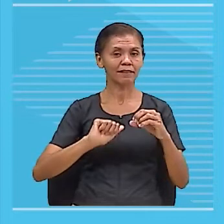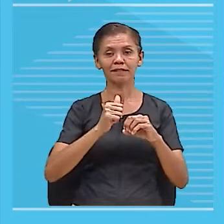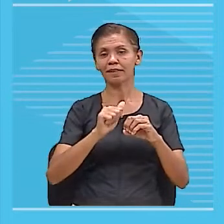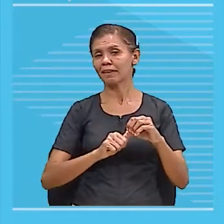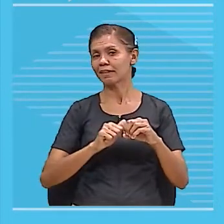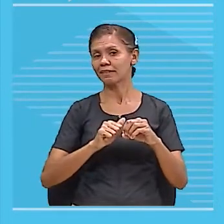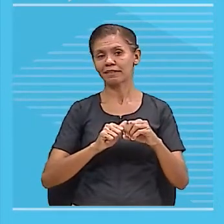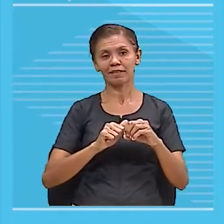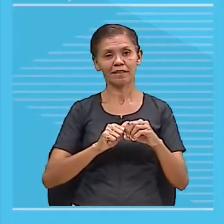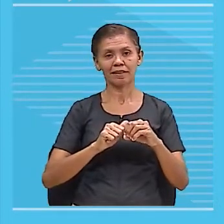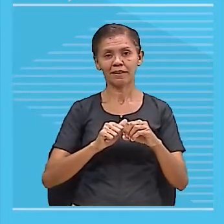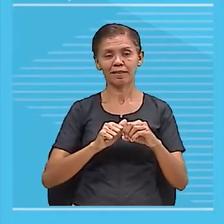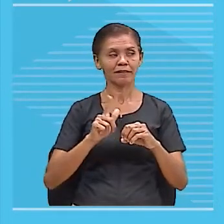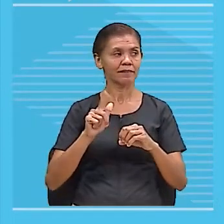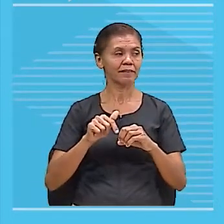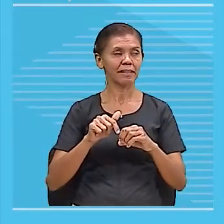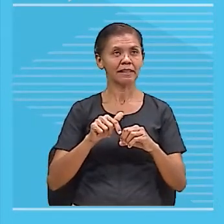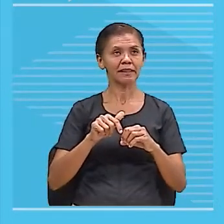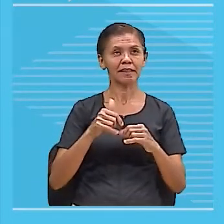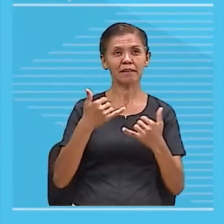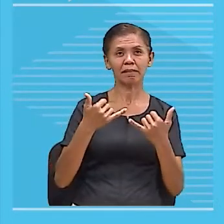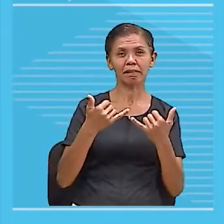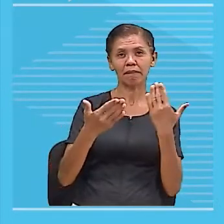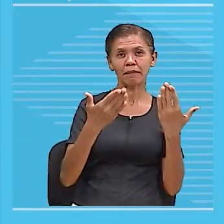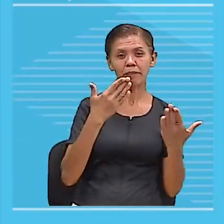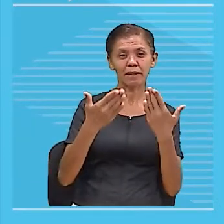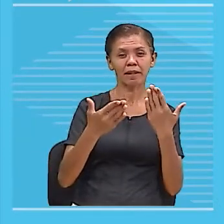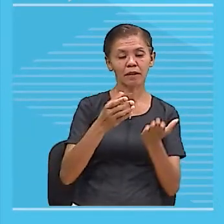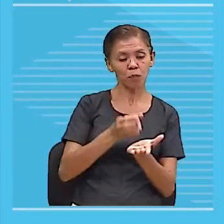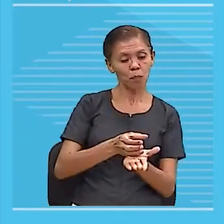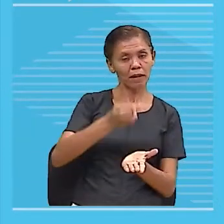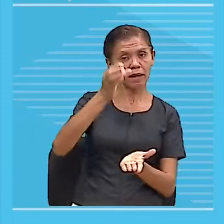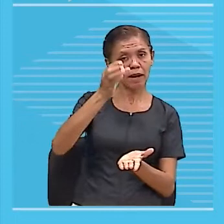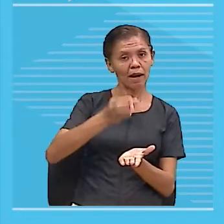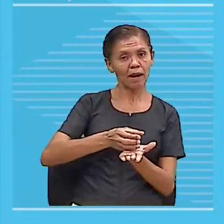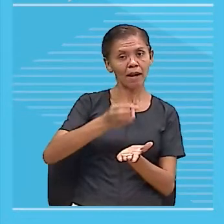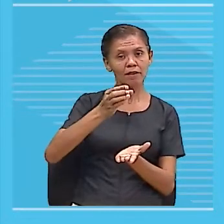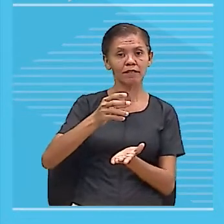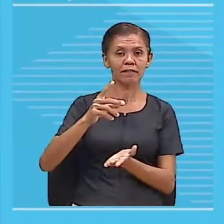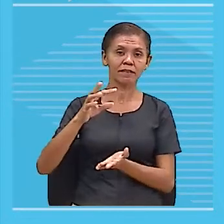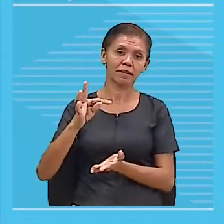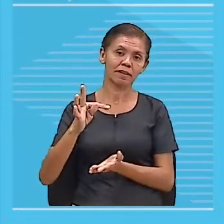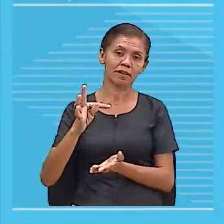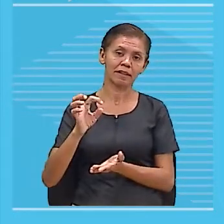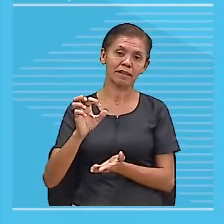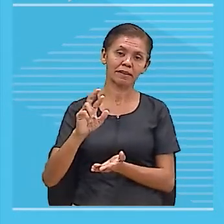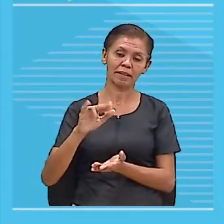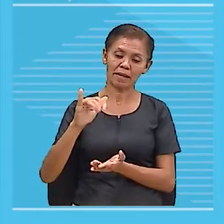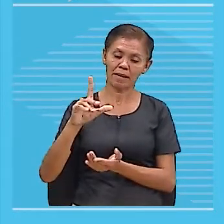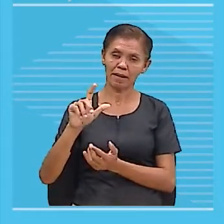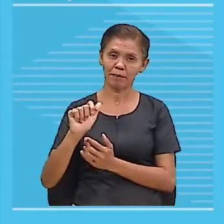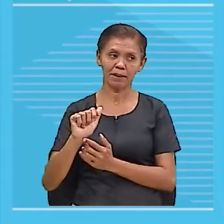É como se fosse uma garrafa térmica, né? O que a garrafa térmica ela faz? ela tem diversos